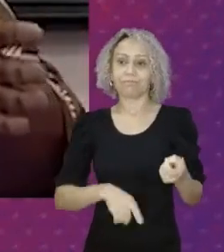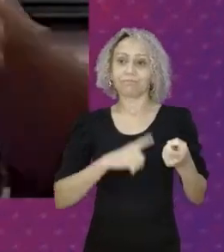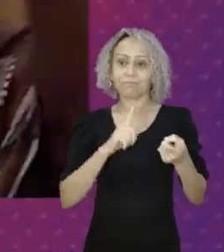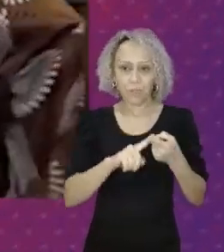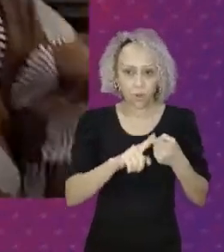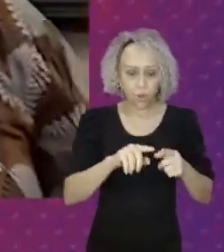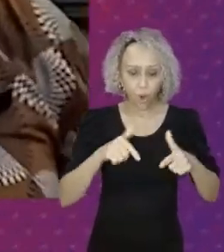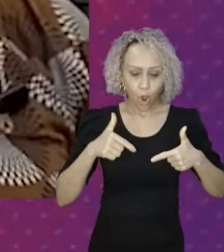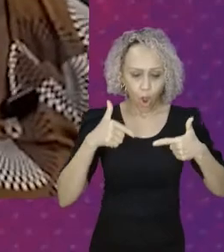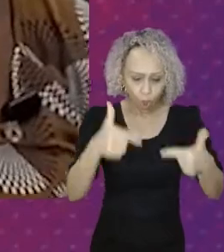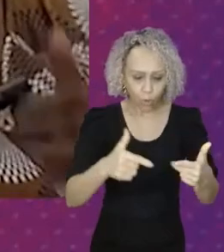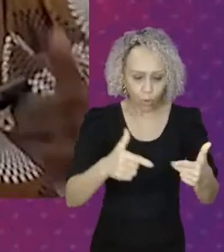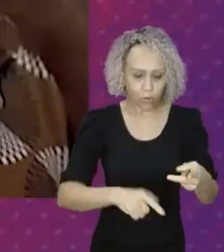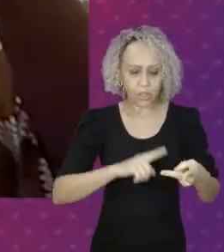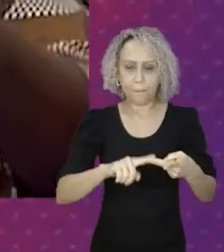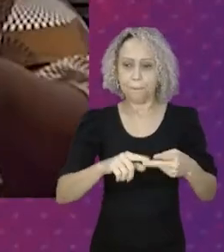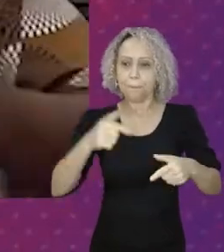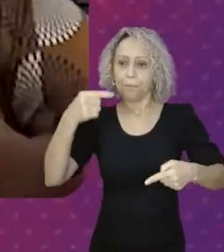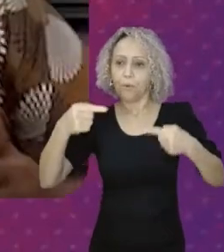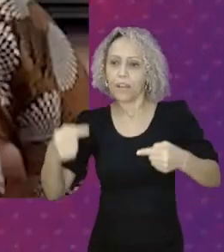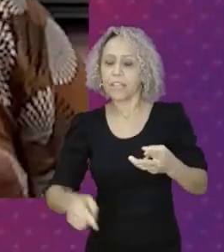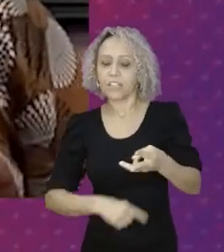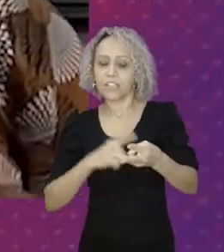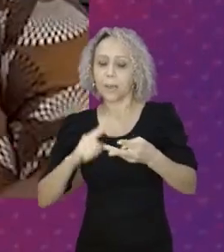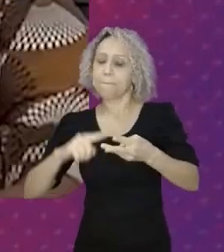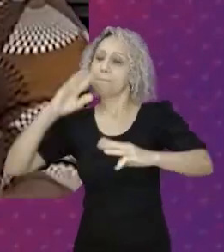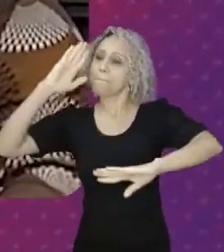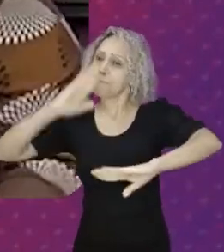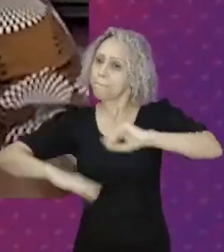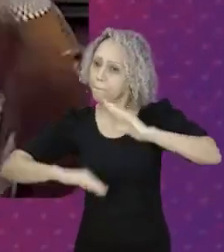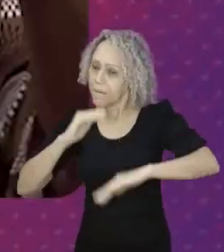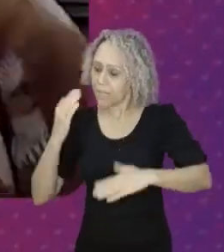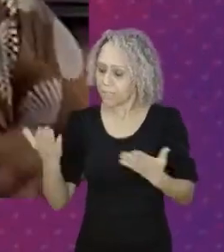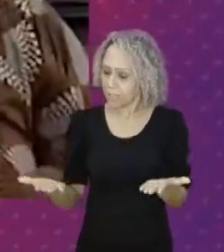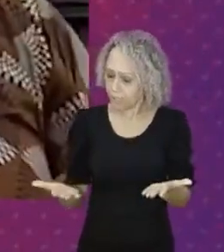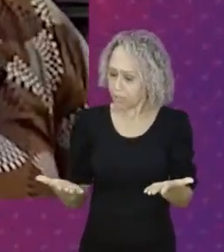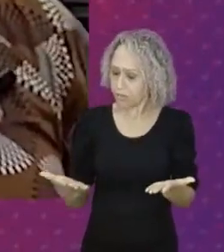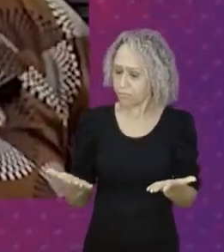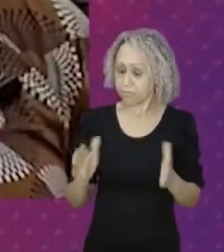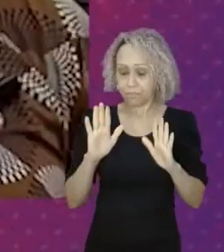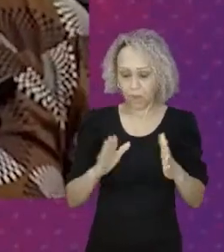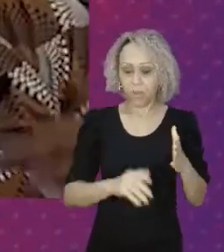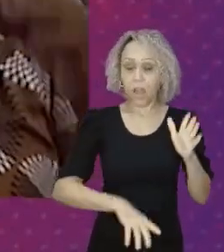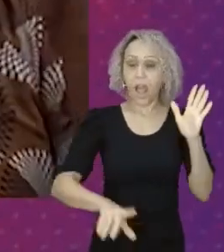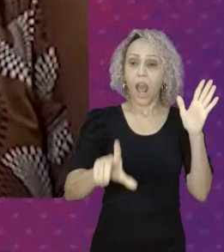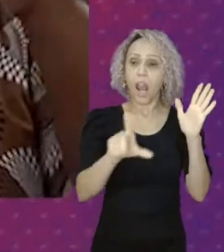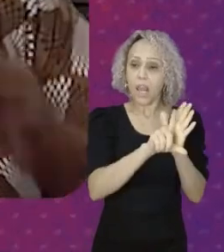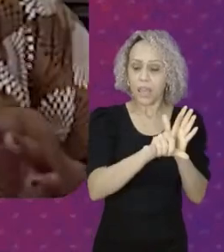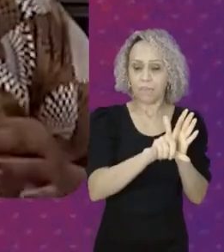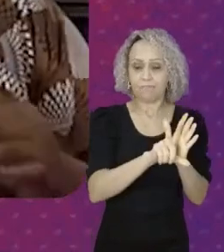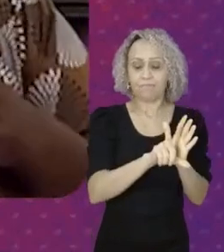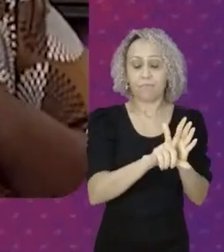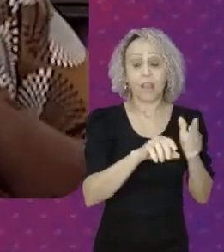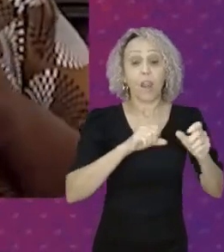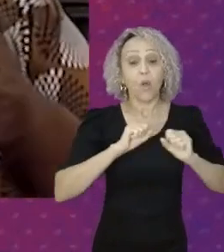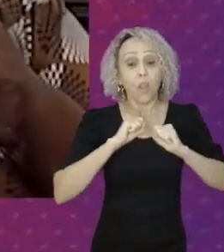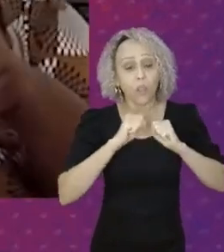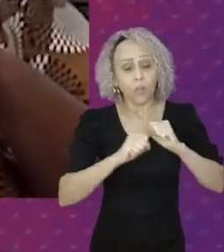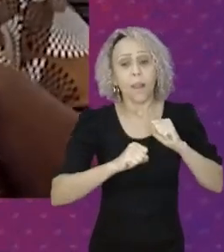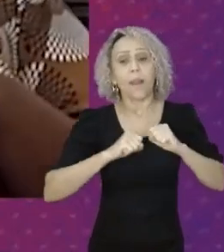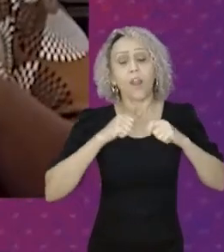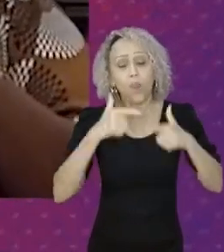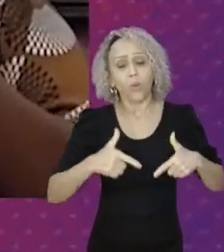política, prática, então agora vamos para a prática. Né? Aprovada a lei, a responsabilidade